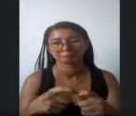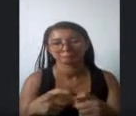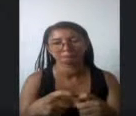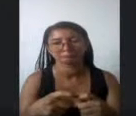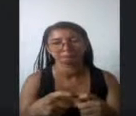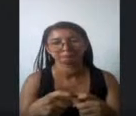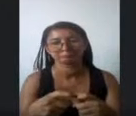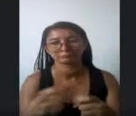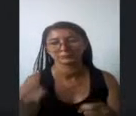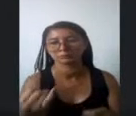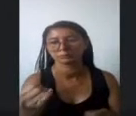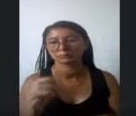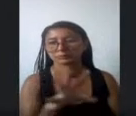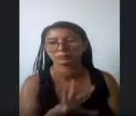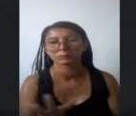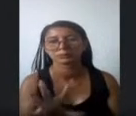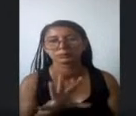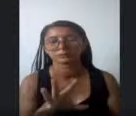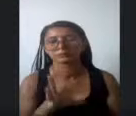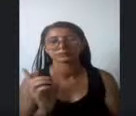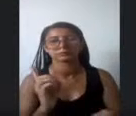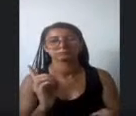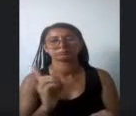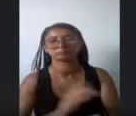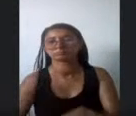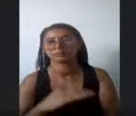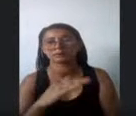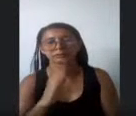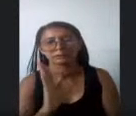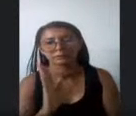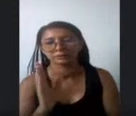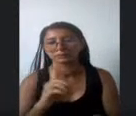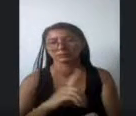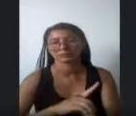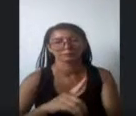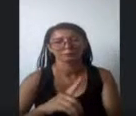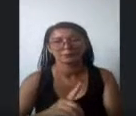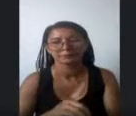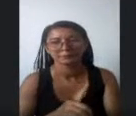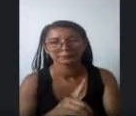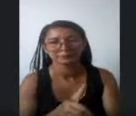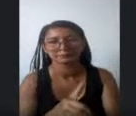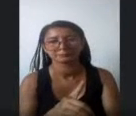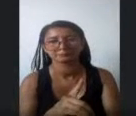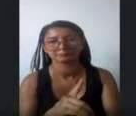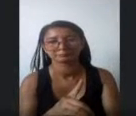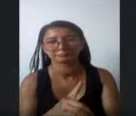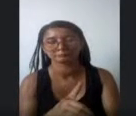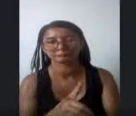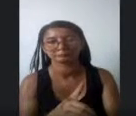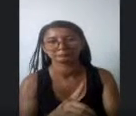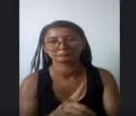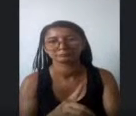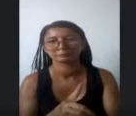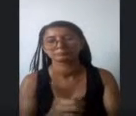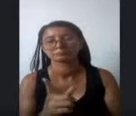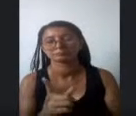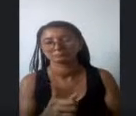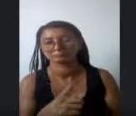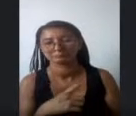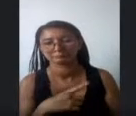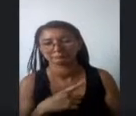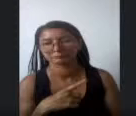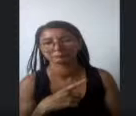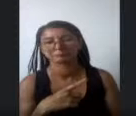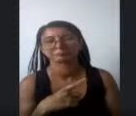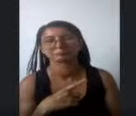ele é um hipertenso, que ele é um diabético, né? Então, assim, eu acho que identificar... São trabalhadores e trabalhadoras, né?